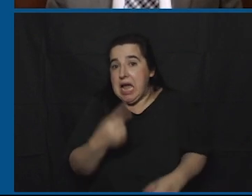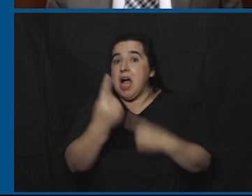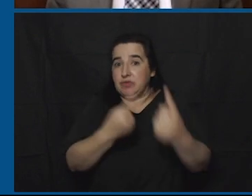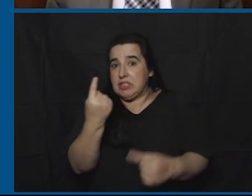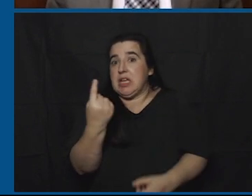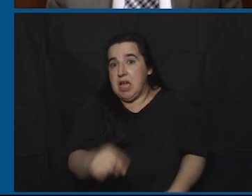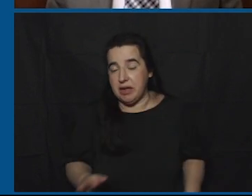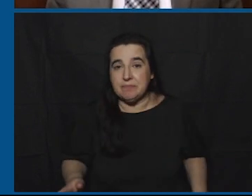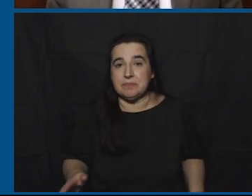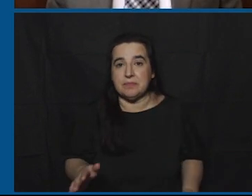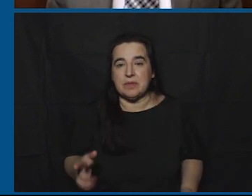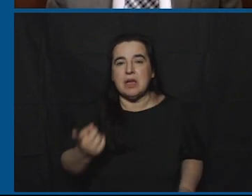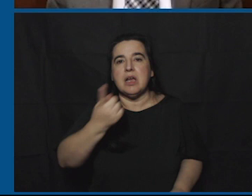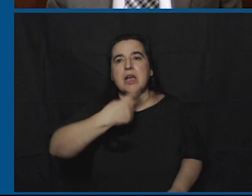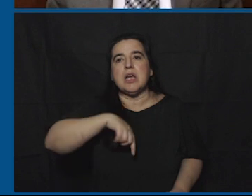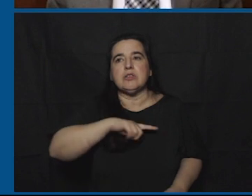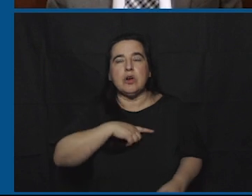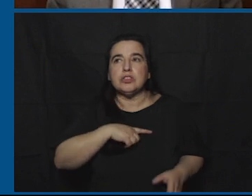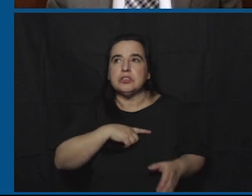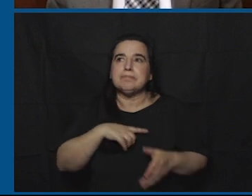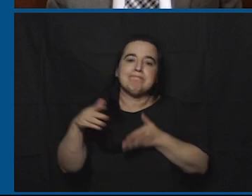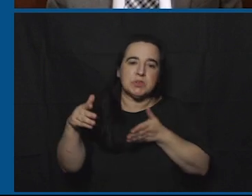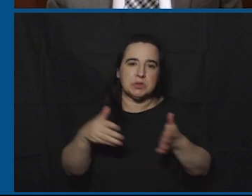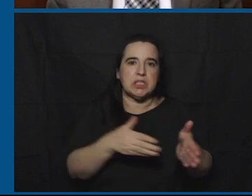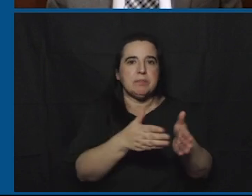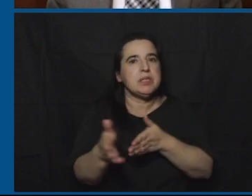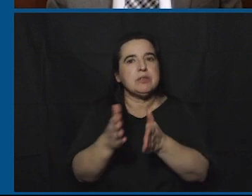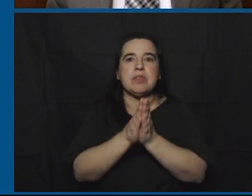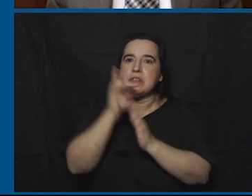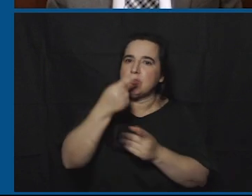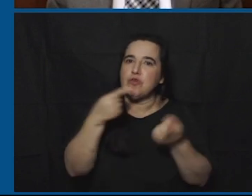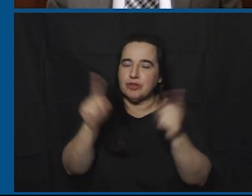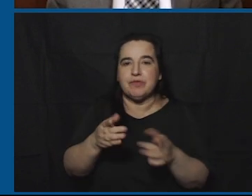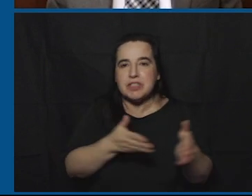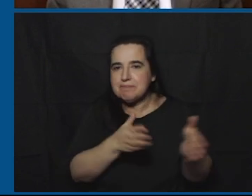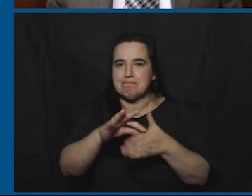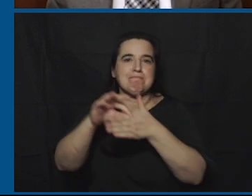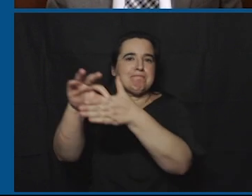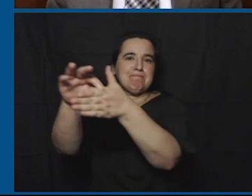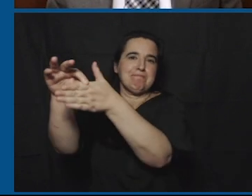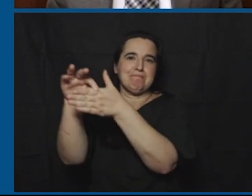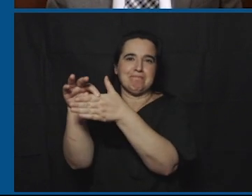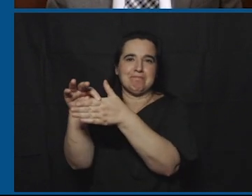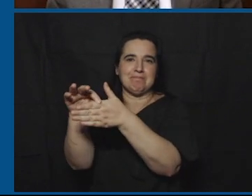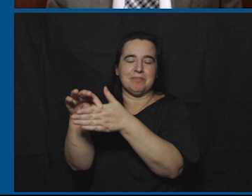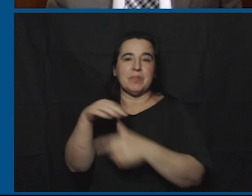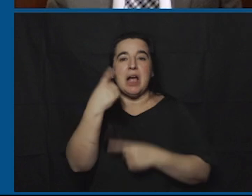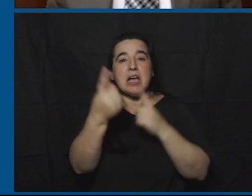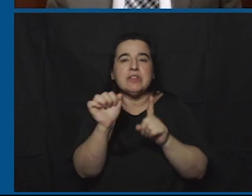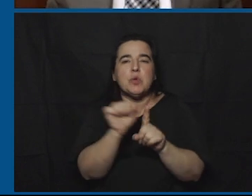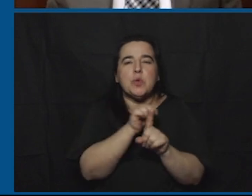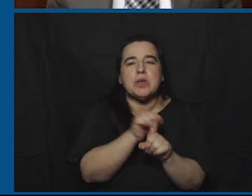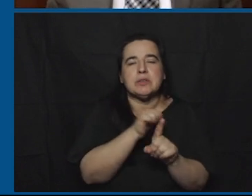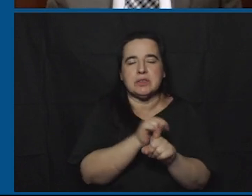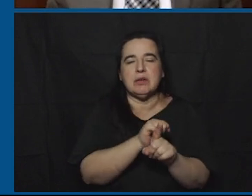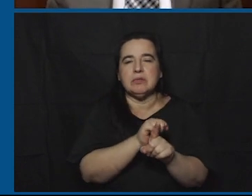vezes, nós sermos reconduzidos a Deus. E Deus quer que sejamos reconduzidos. Portanto, por vezes essa